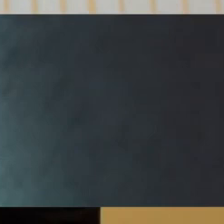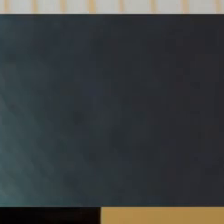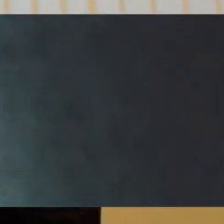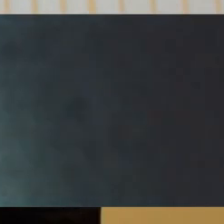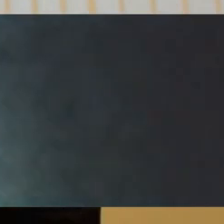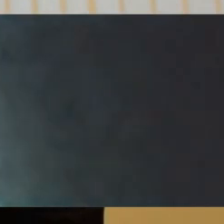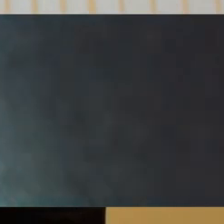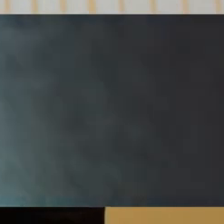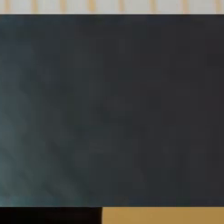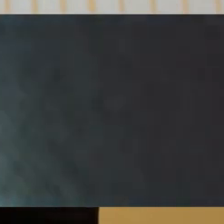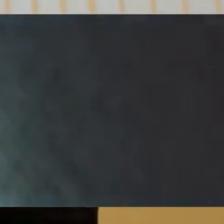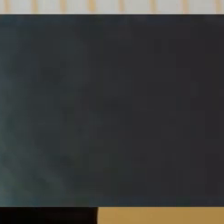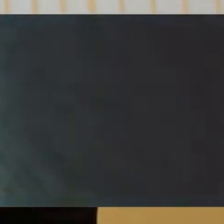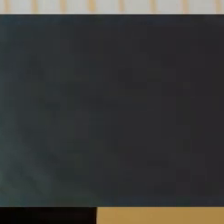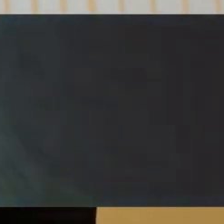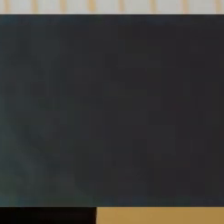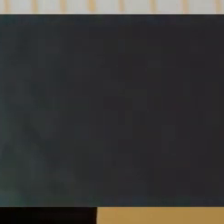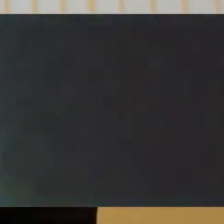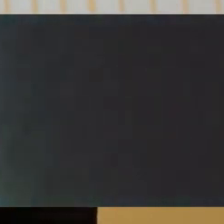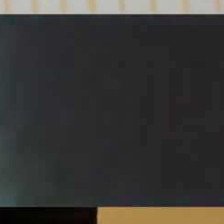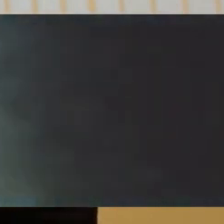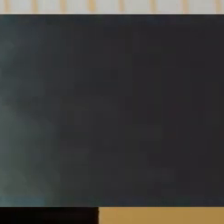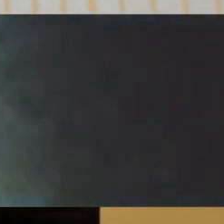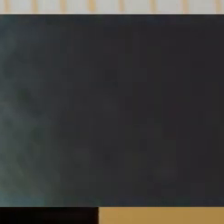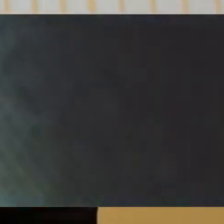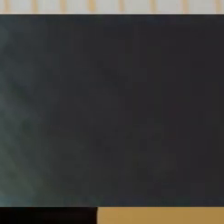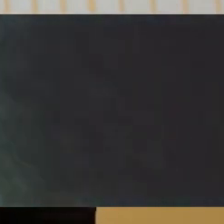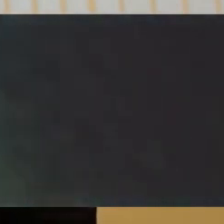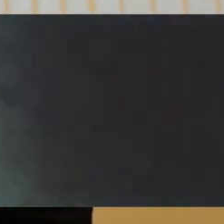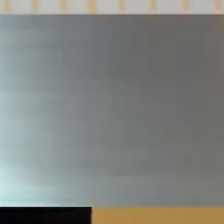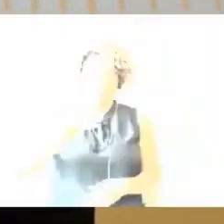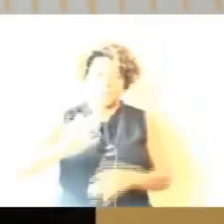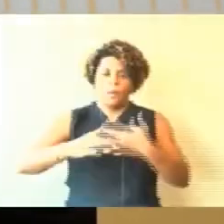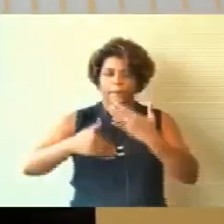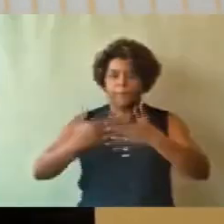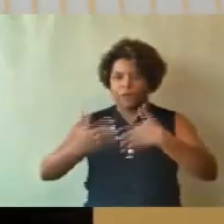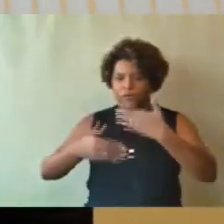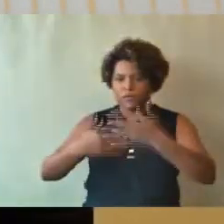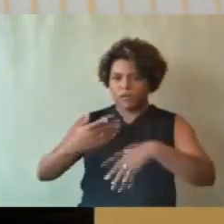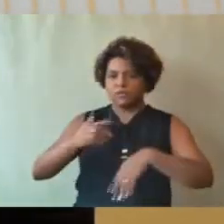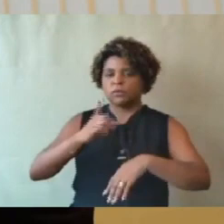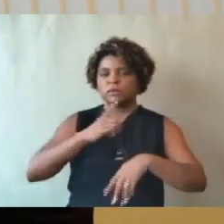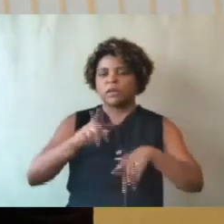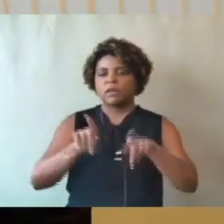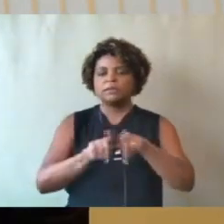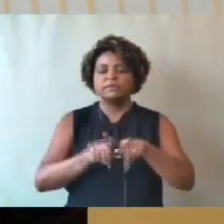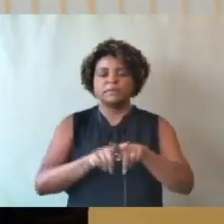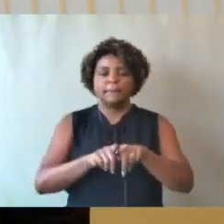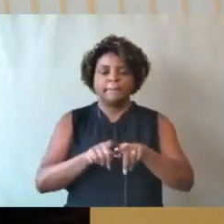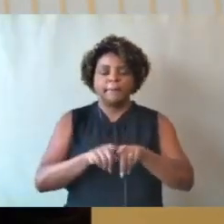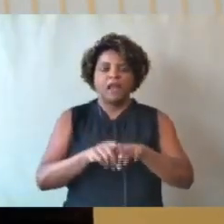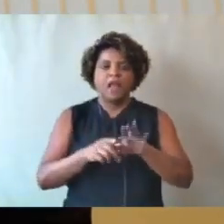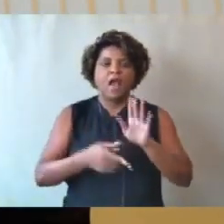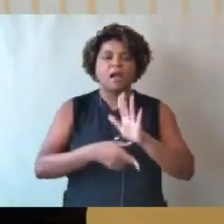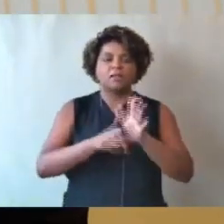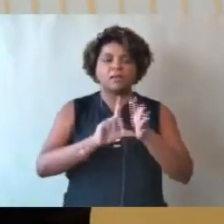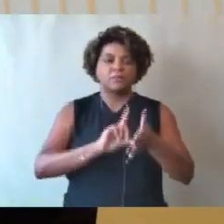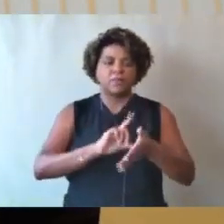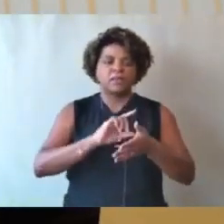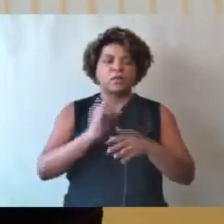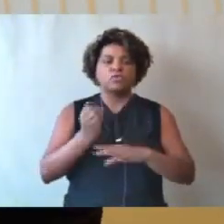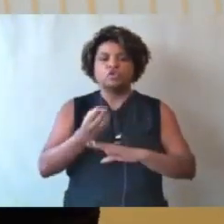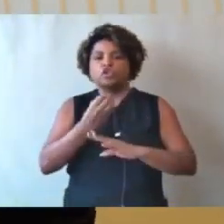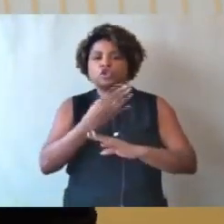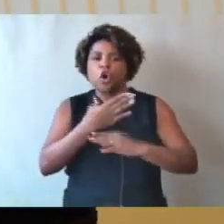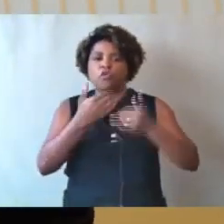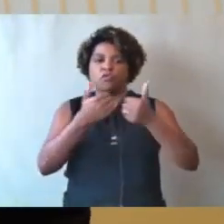explicar o processo. E tem também antecipação de renovação de frota, porque ninguém quer ficar trabalhando com carro velho com custo altíssimo. Por